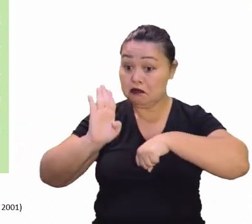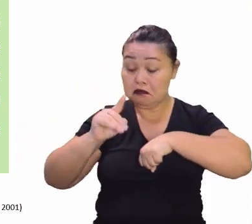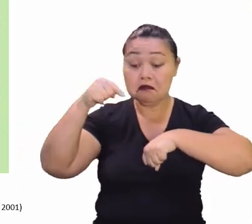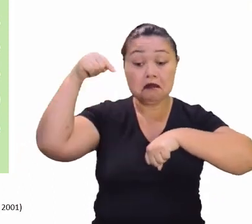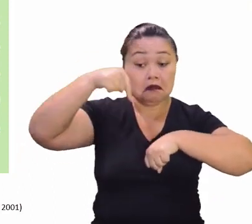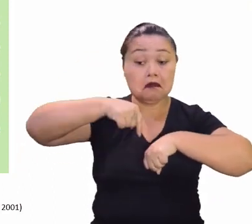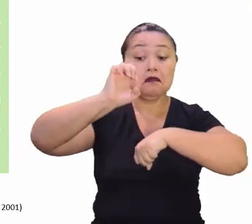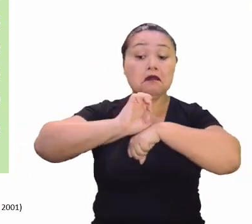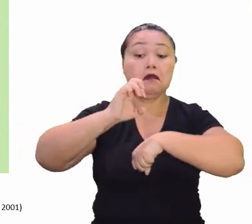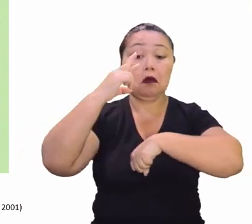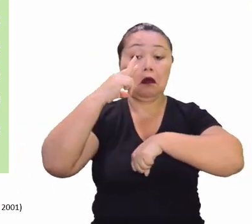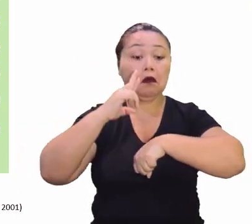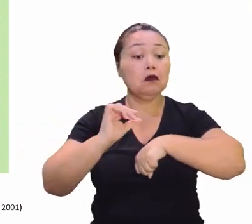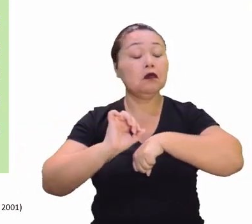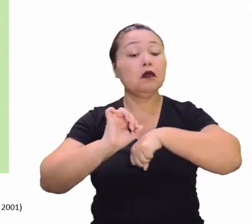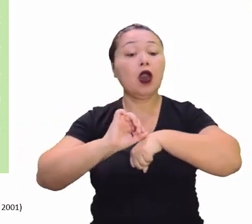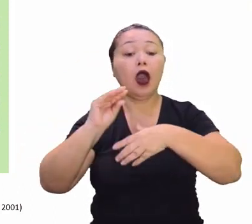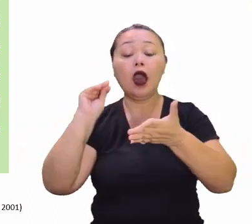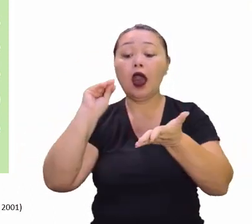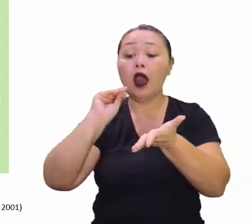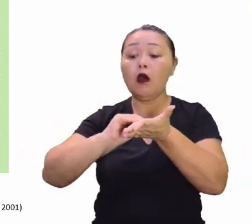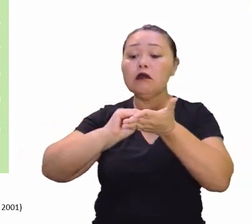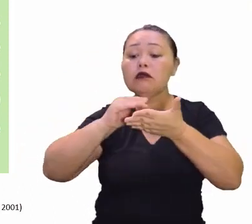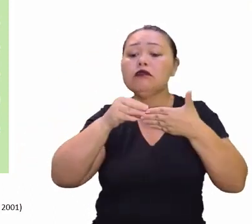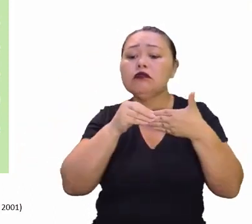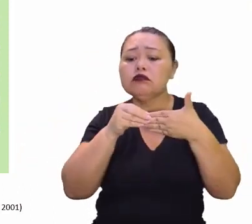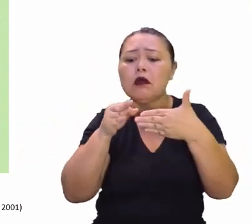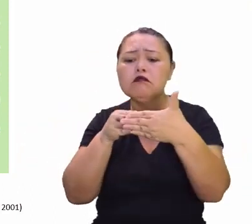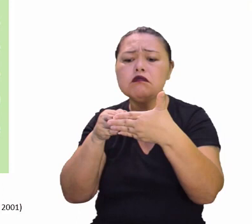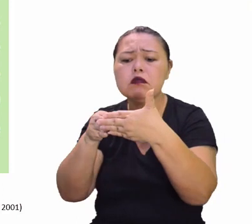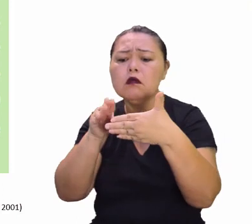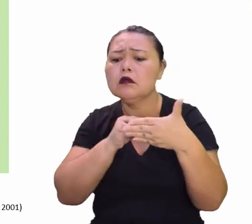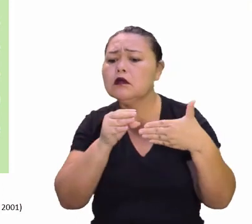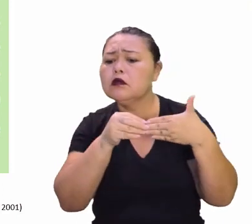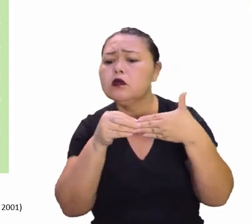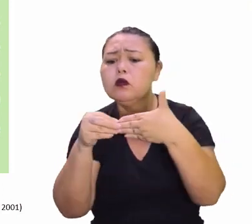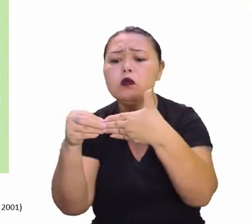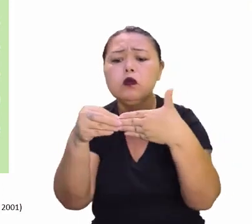Brasil. A falta de rotas de escoamento